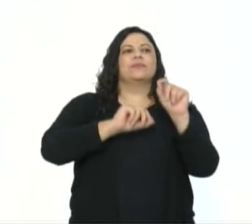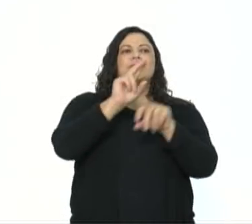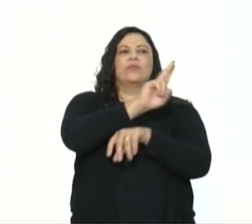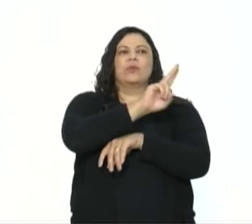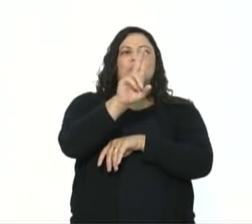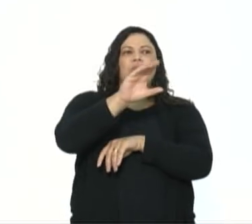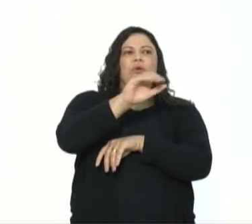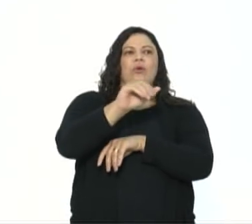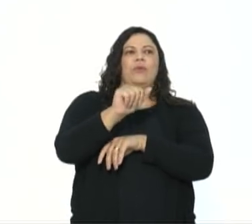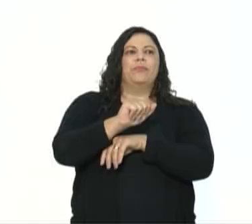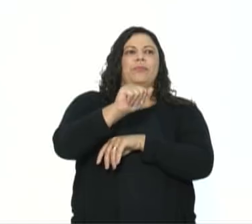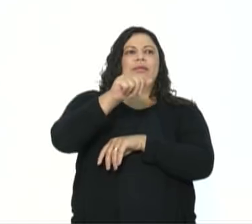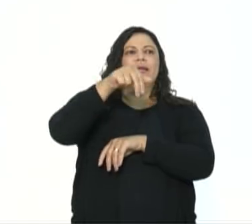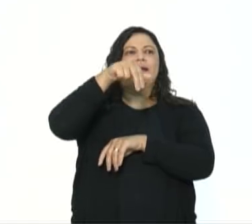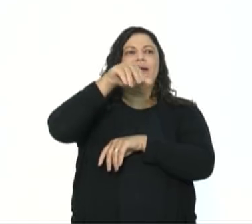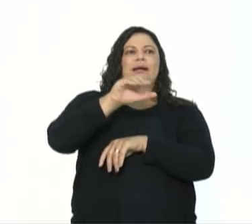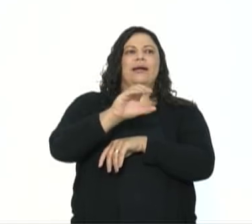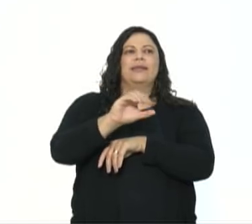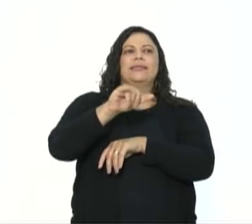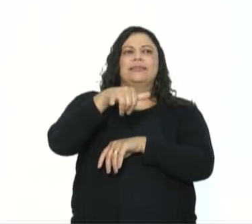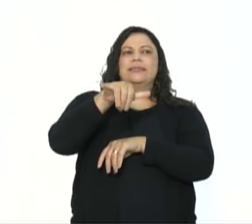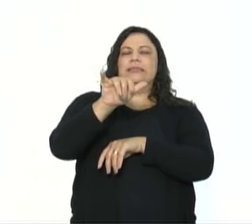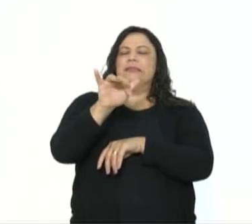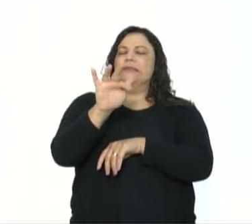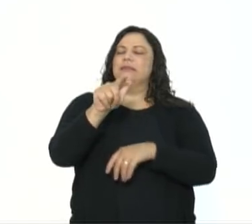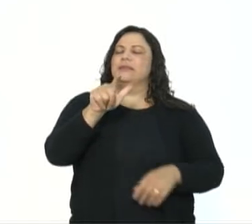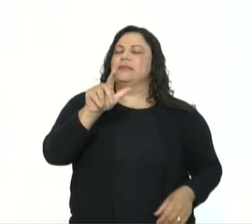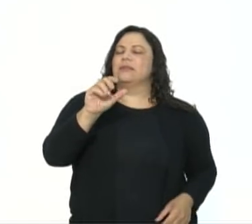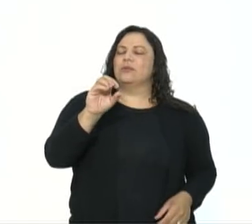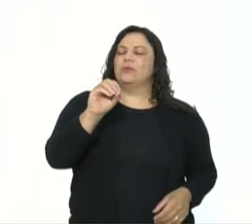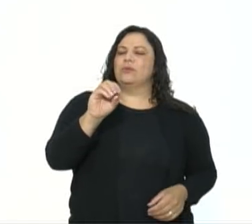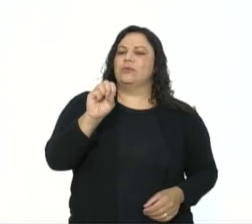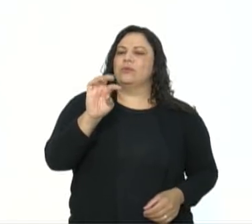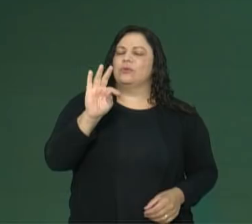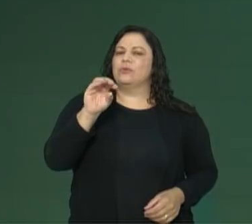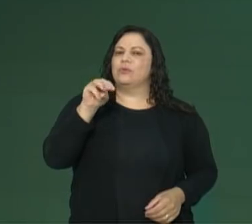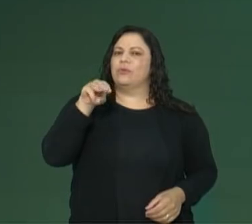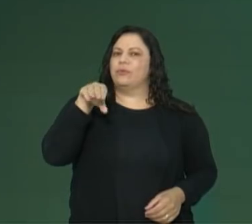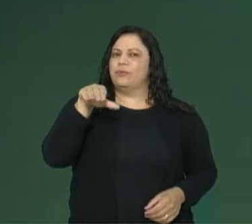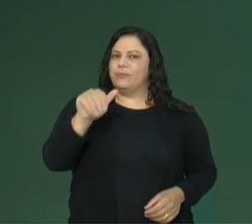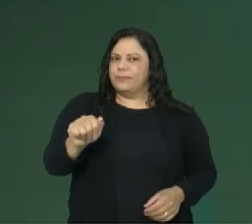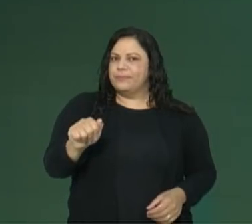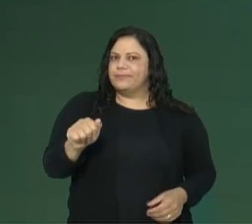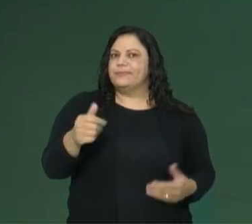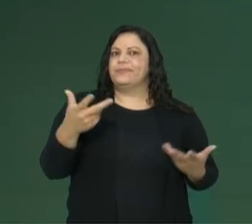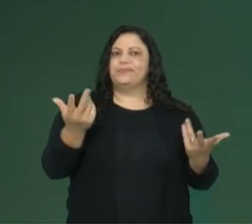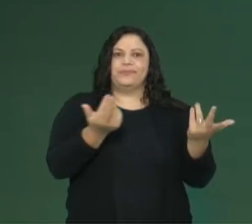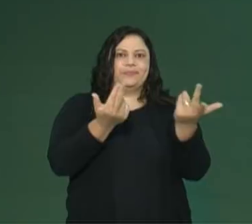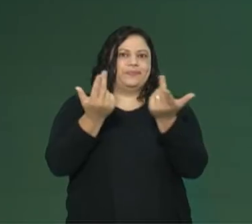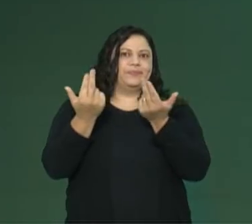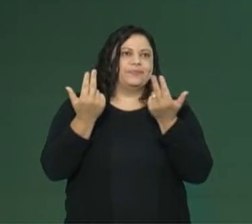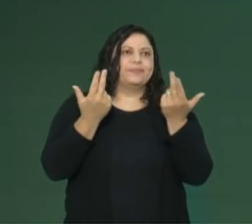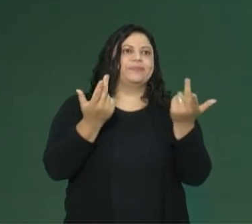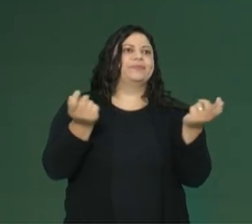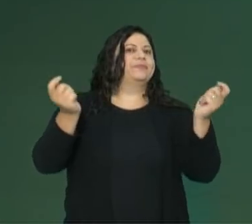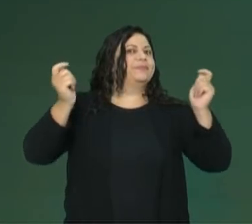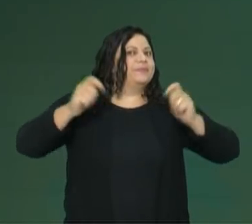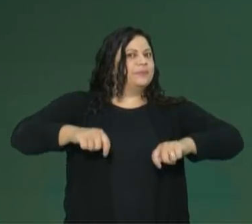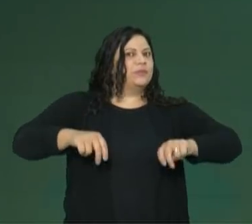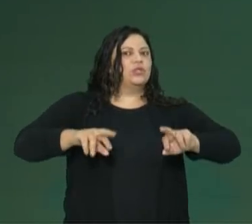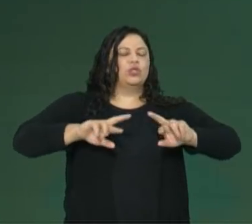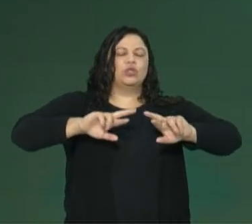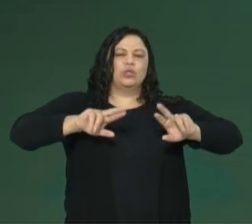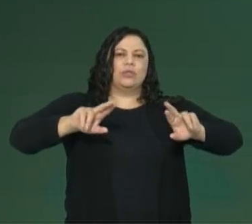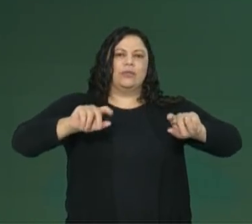é Ancylostoma brasiliensis. Portanto, ele é do mesmo gênero do Ancylostoma duodenale. A diferença é